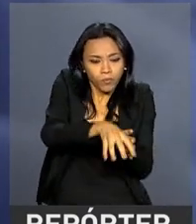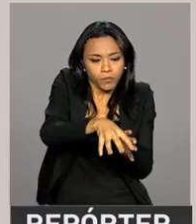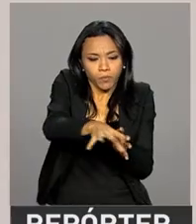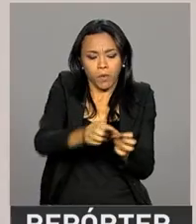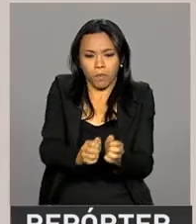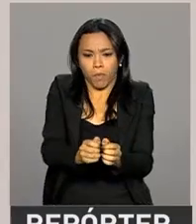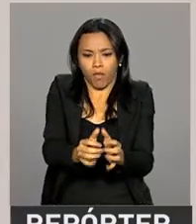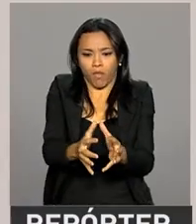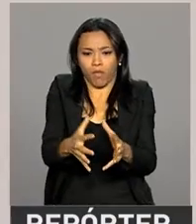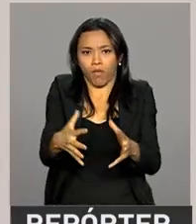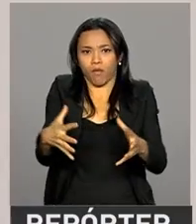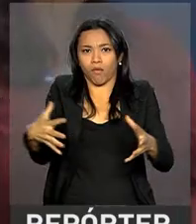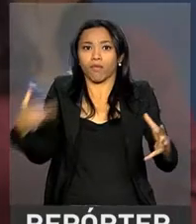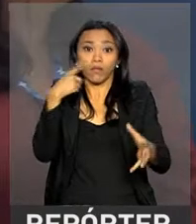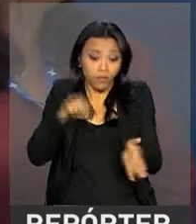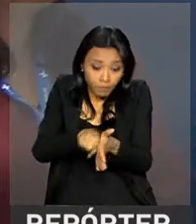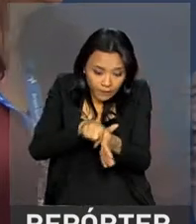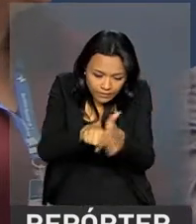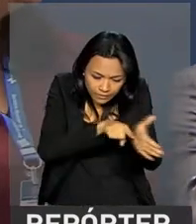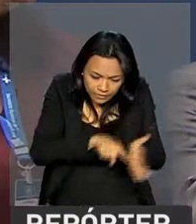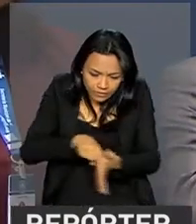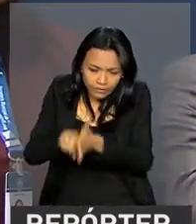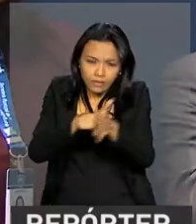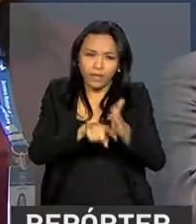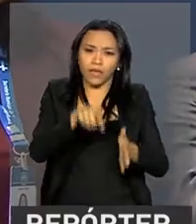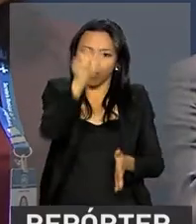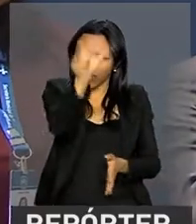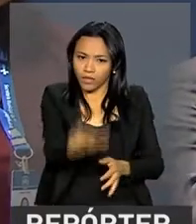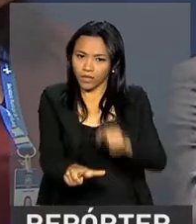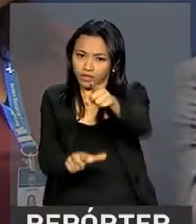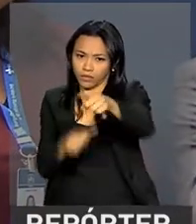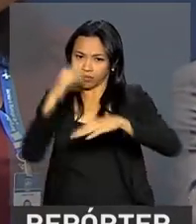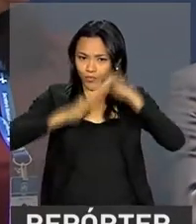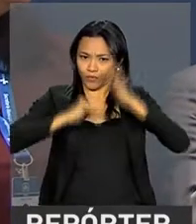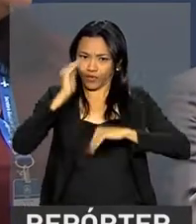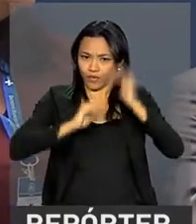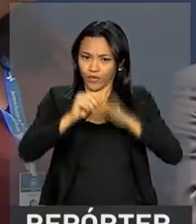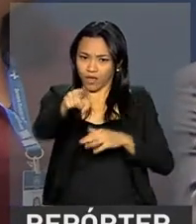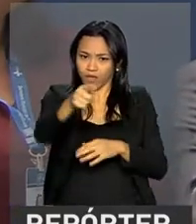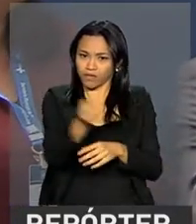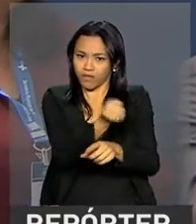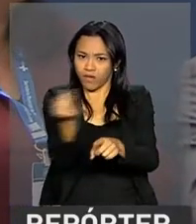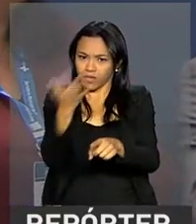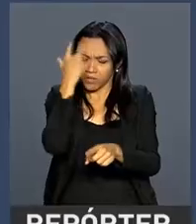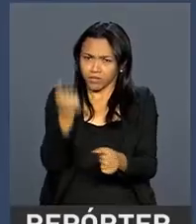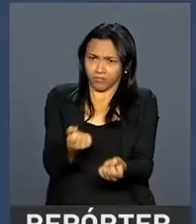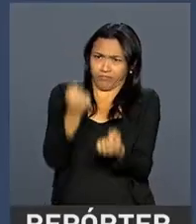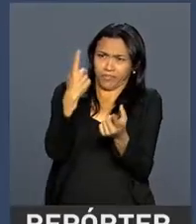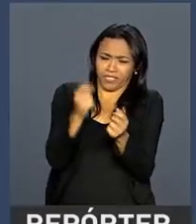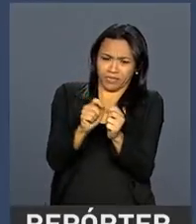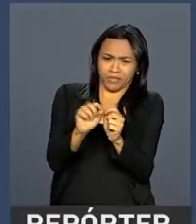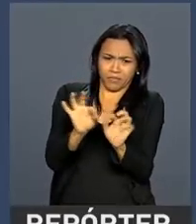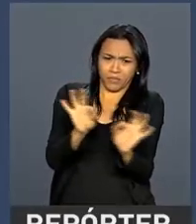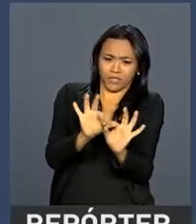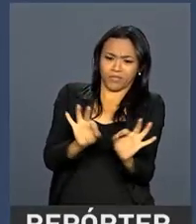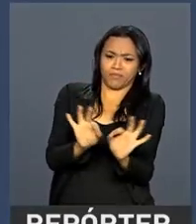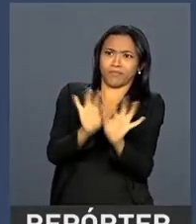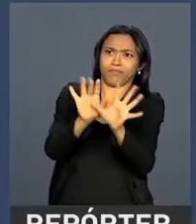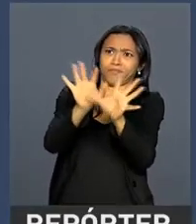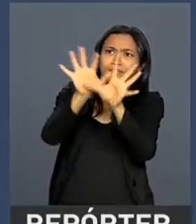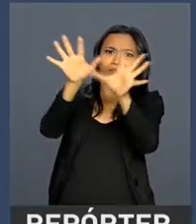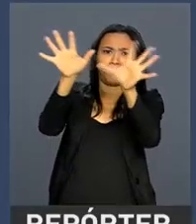para desenvolver pesquisas este agente comunitário de saúde conta que muita gente estranha que soltar mosquitos